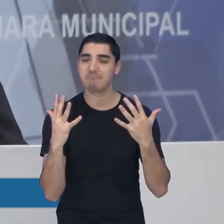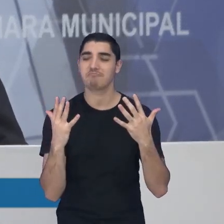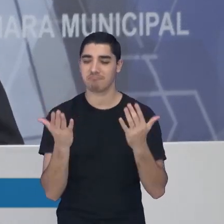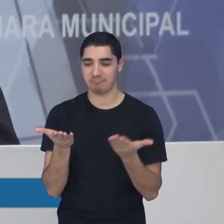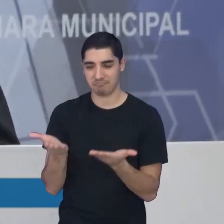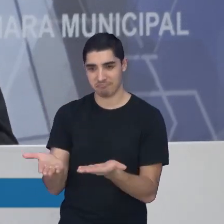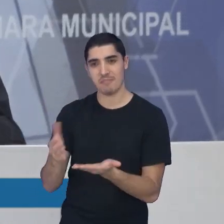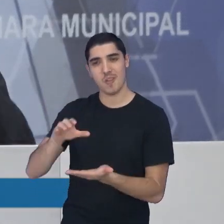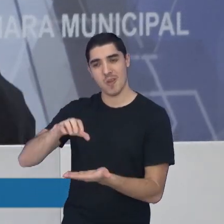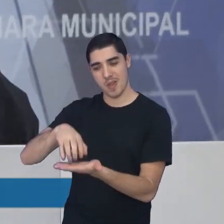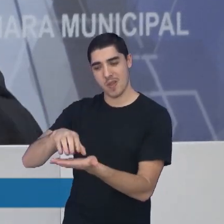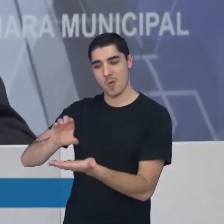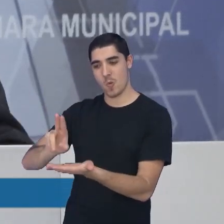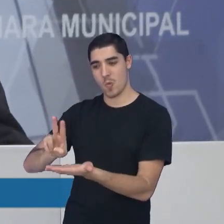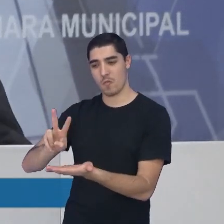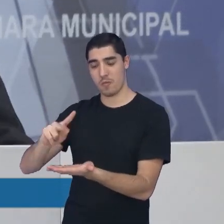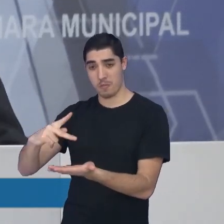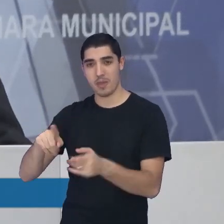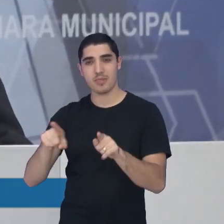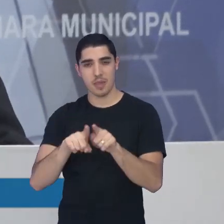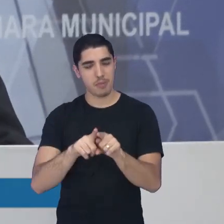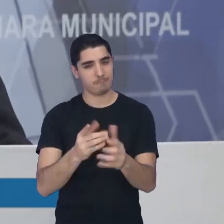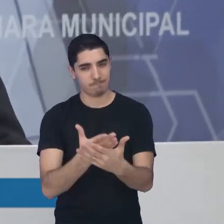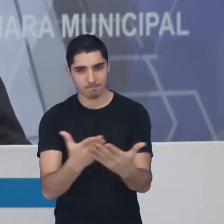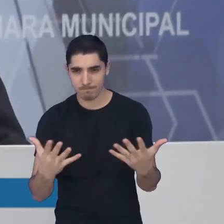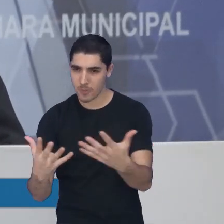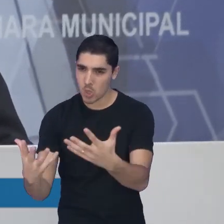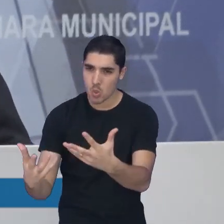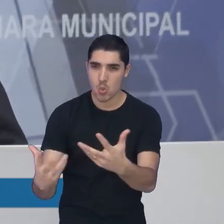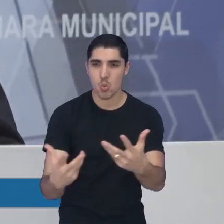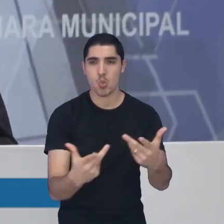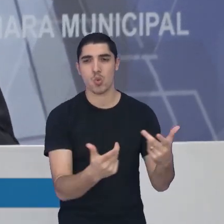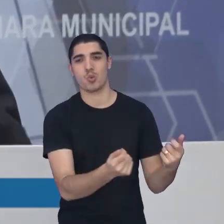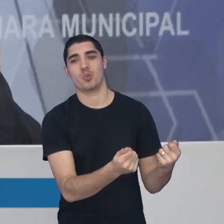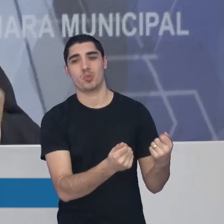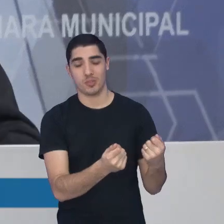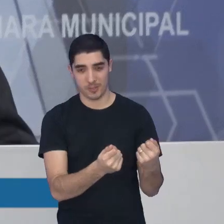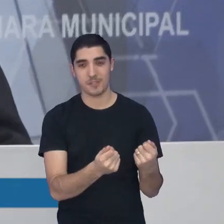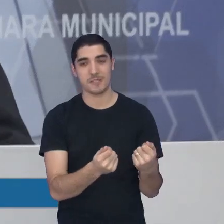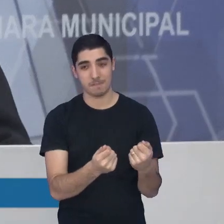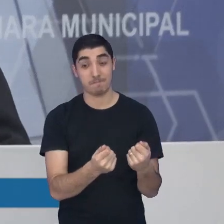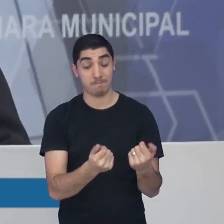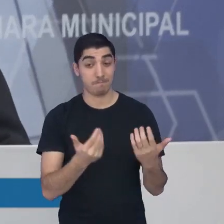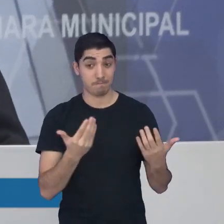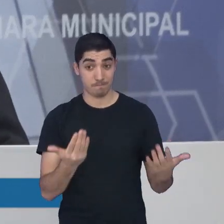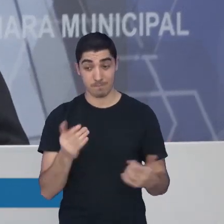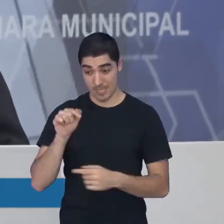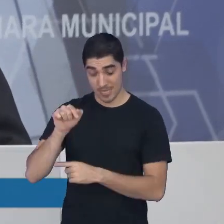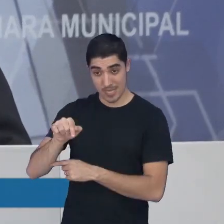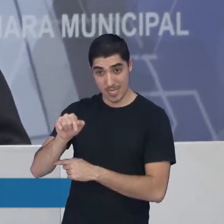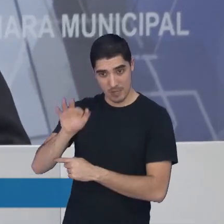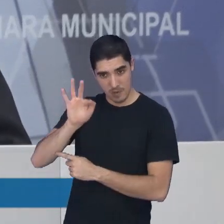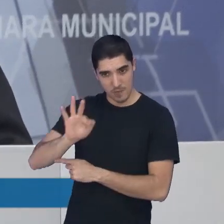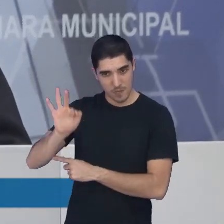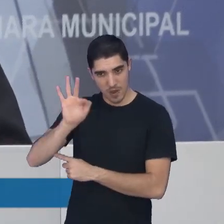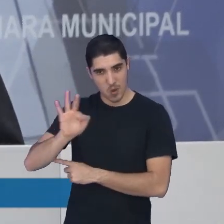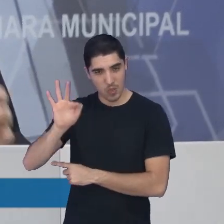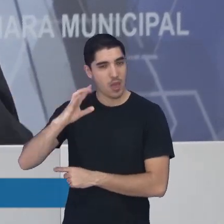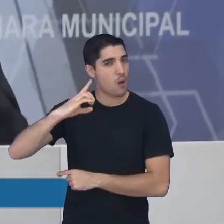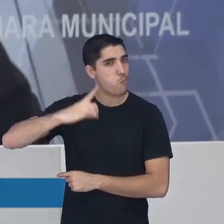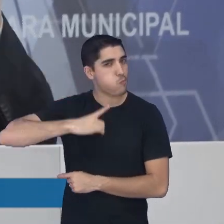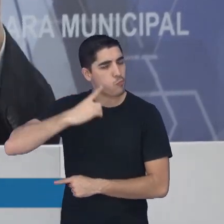Univap, meus parabéns a todos vocês e que a Faculdade de Direito se